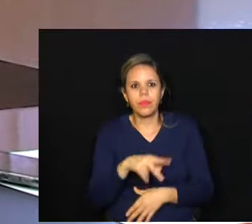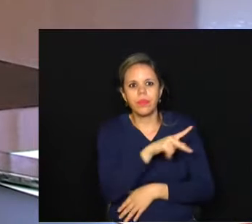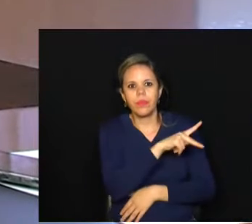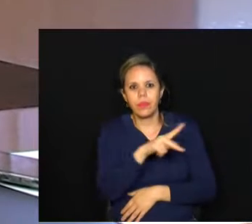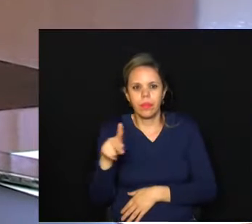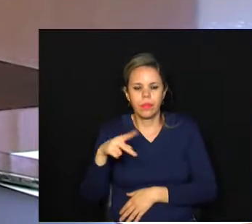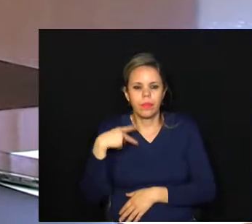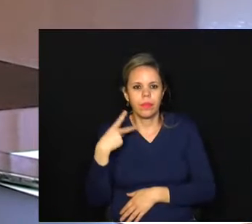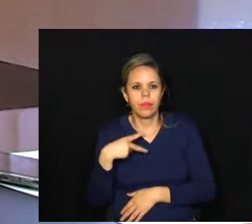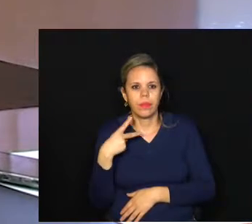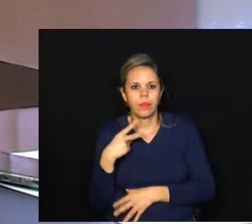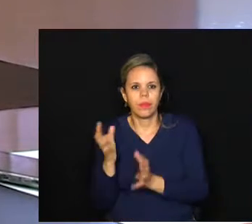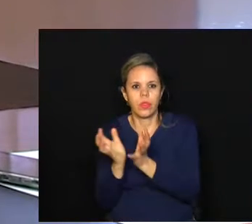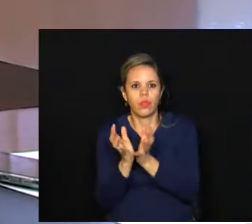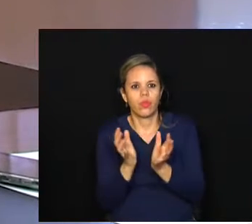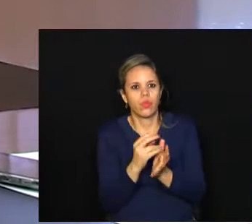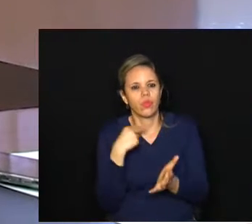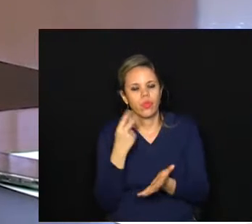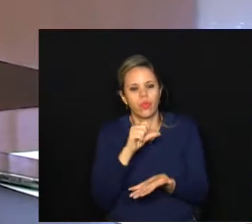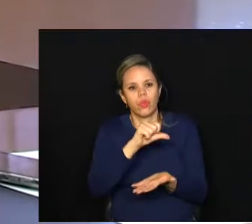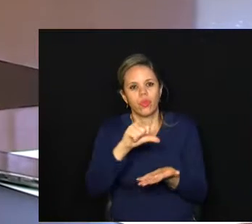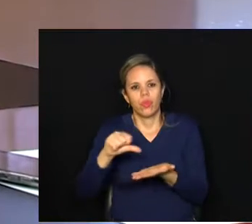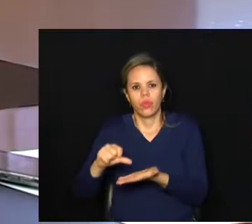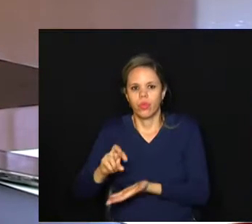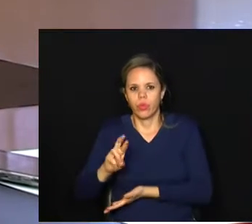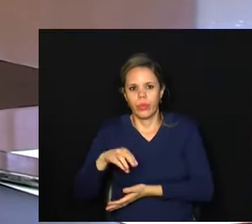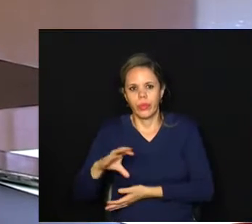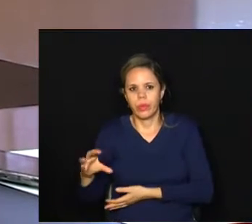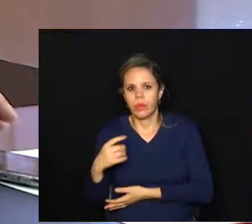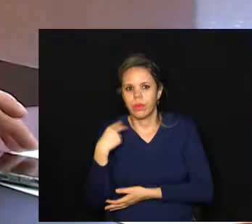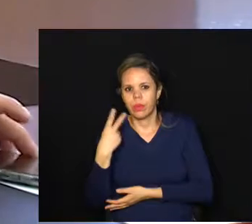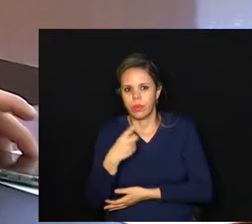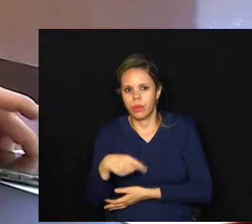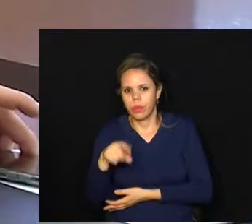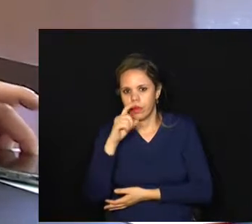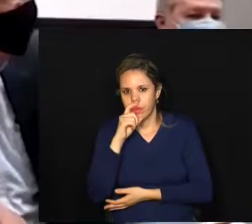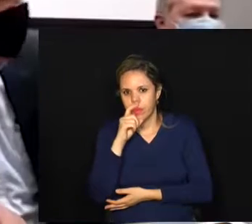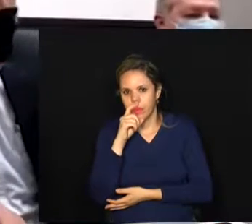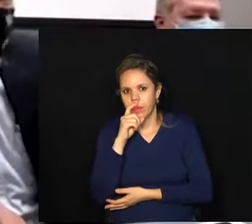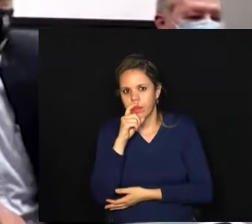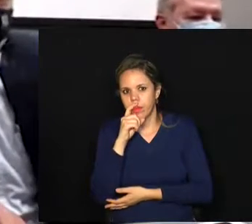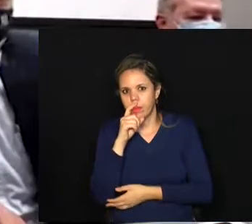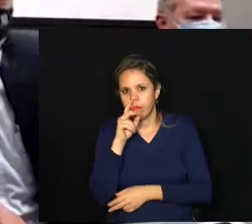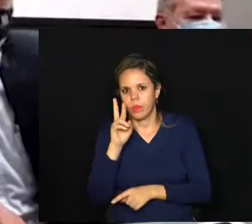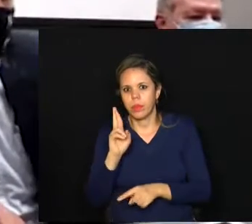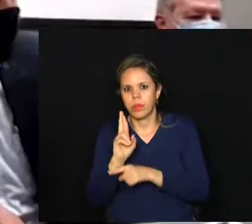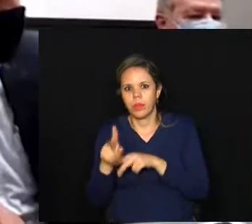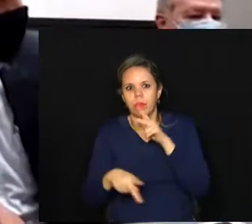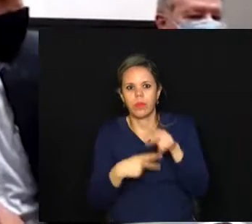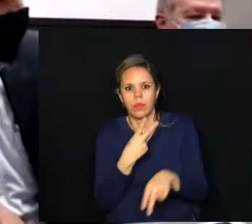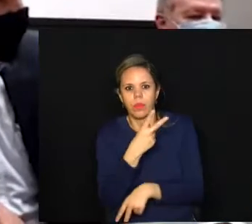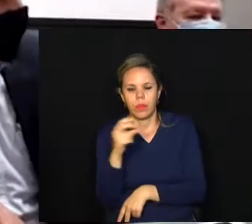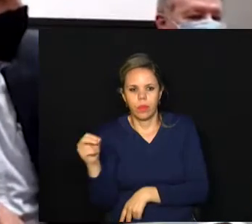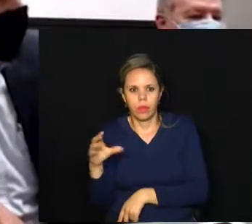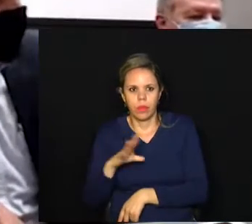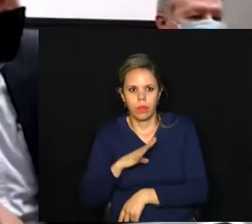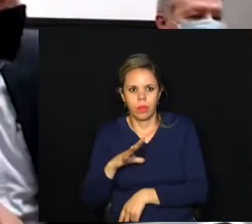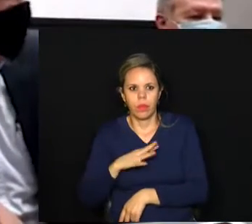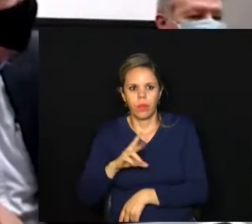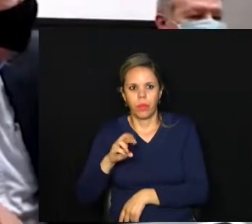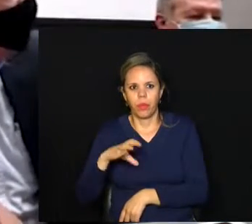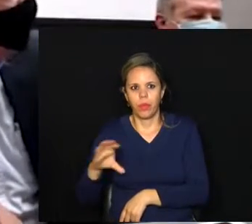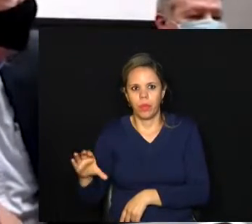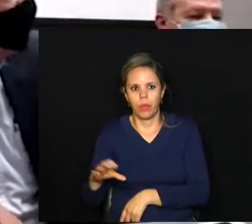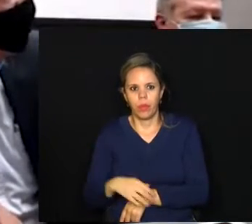do Parlamento da Região Metropolitana de Campinas, o vereador Zé Carlos, os representantes de 20 legislativos da